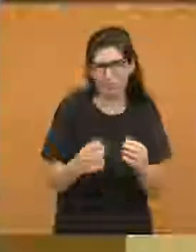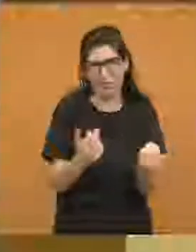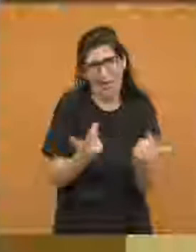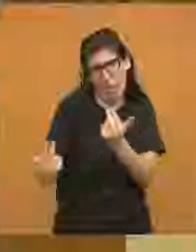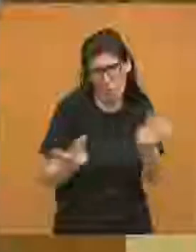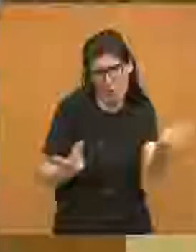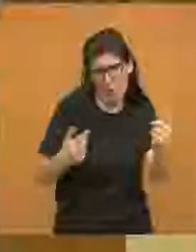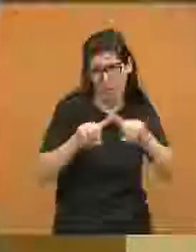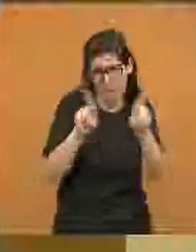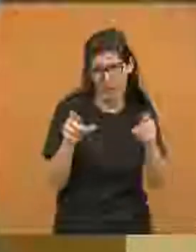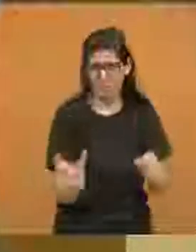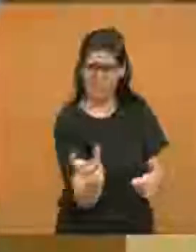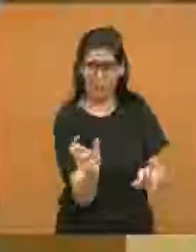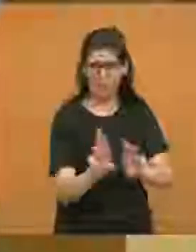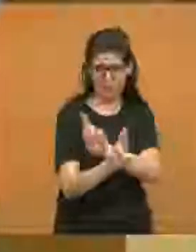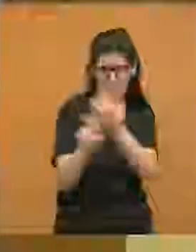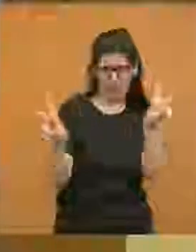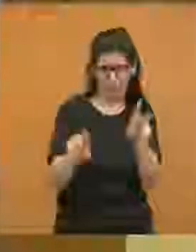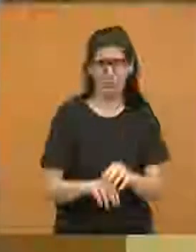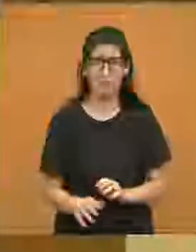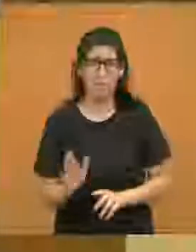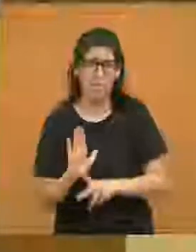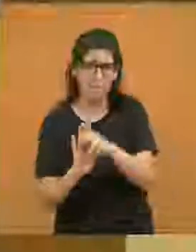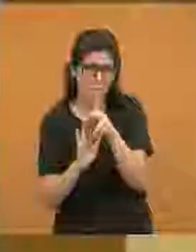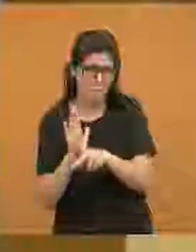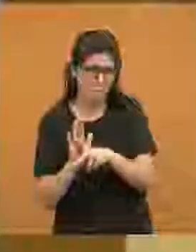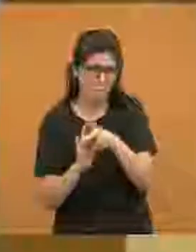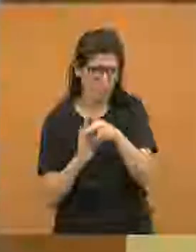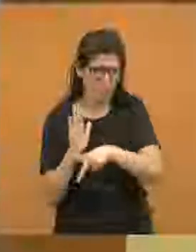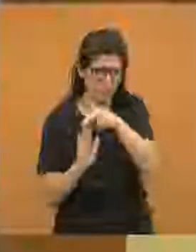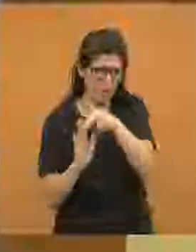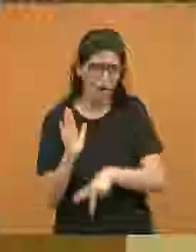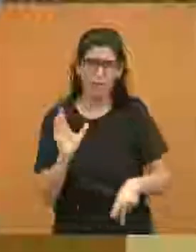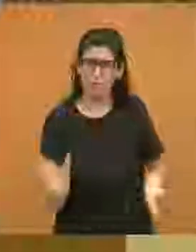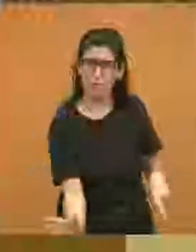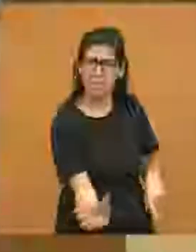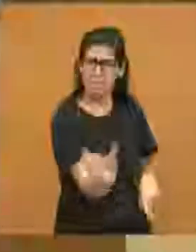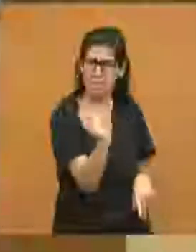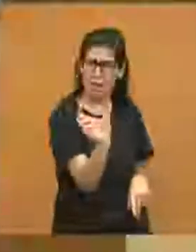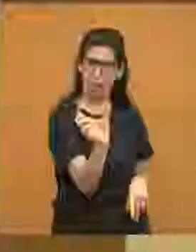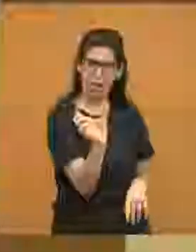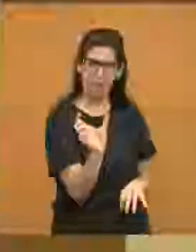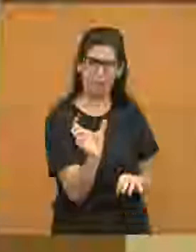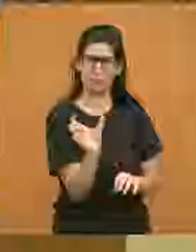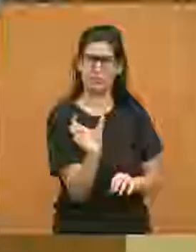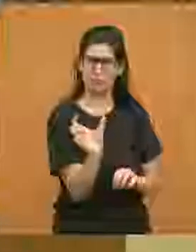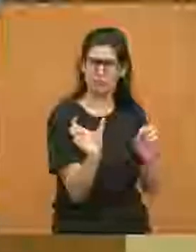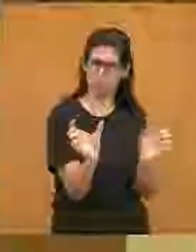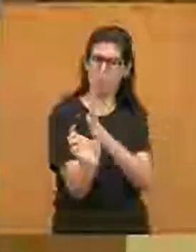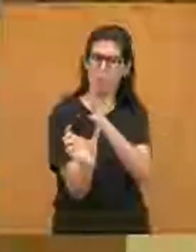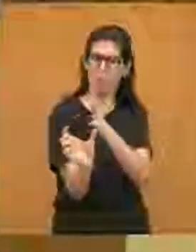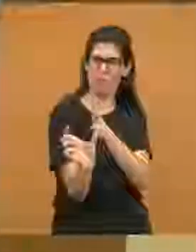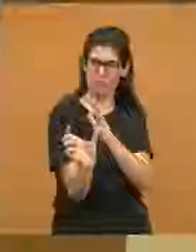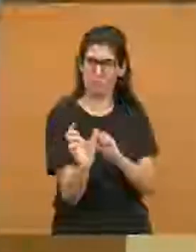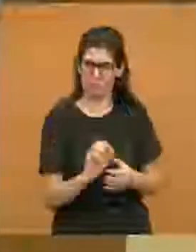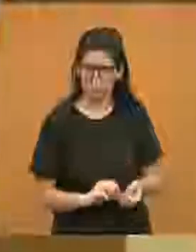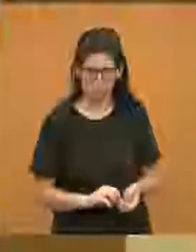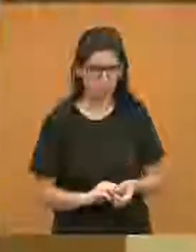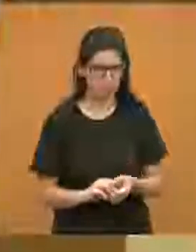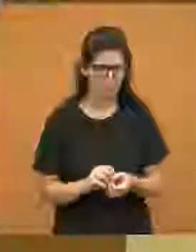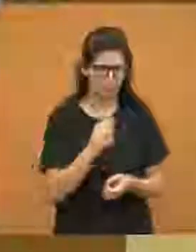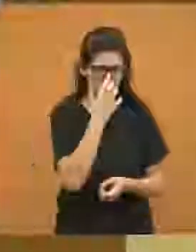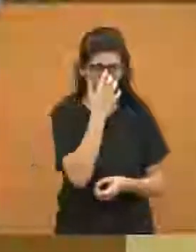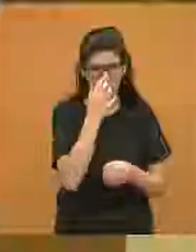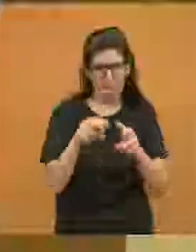gente possa fazer um projeto com uma terminologia contemporânea, moderna, e é por conta disso que nós fizemos